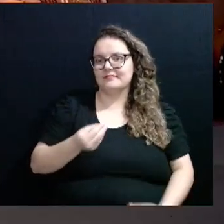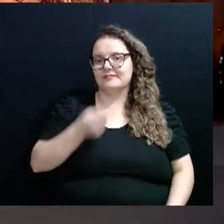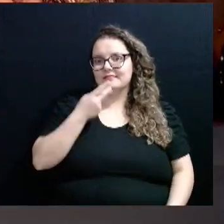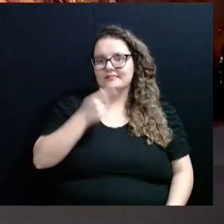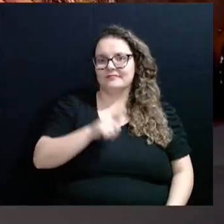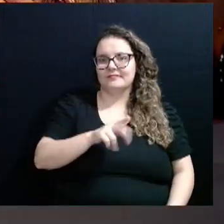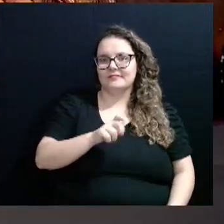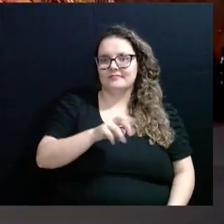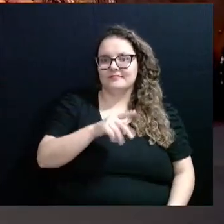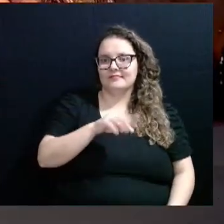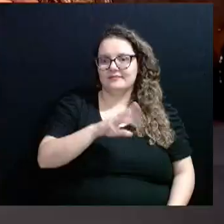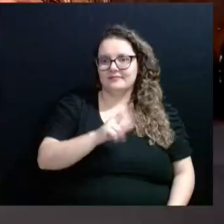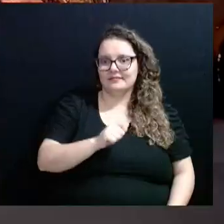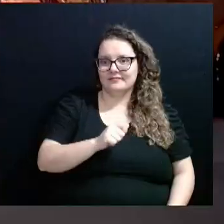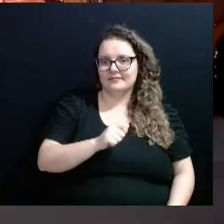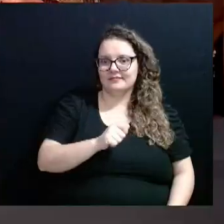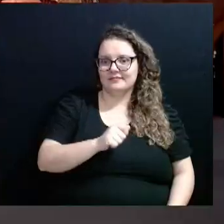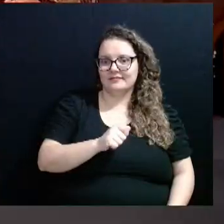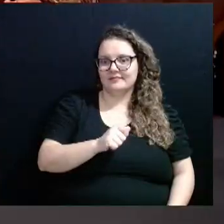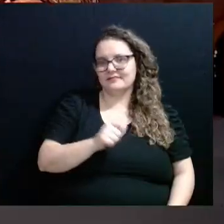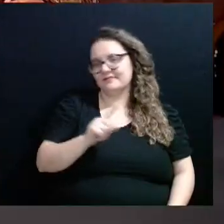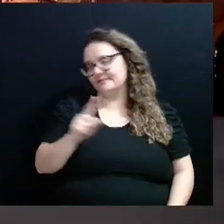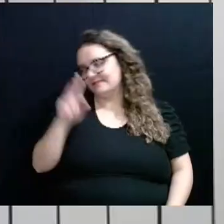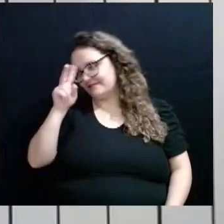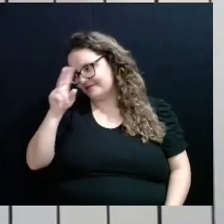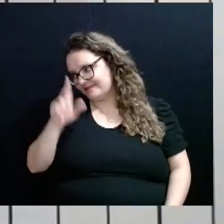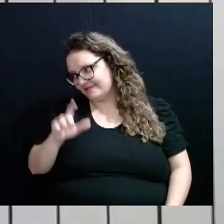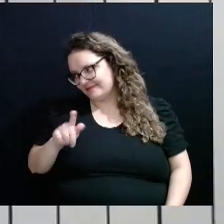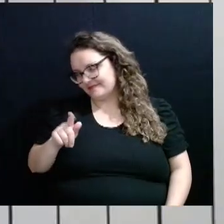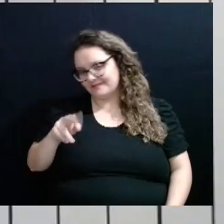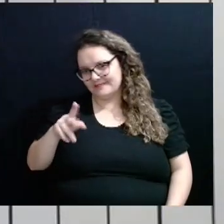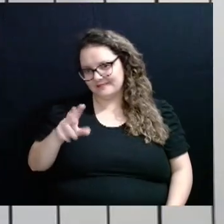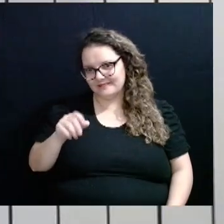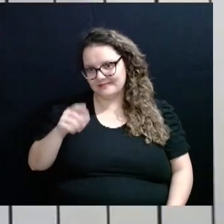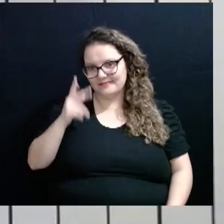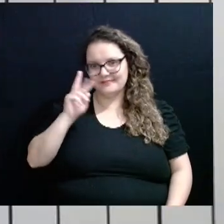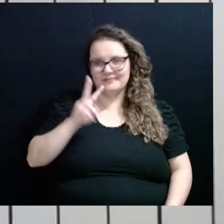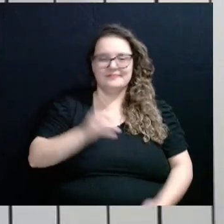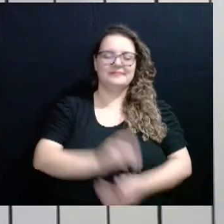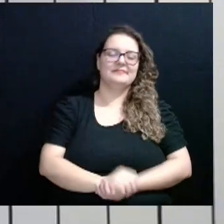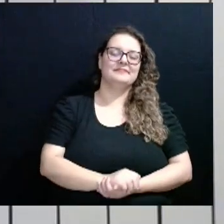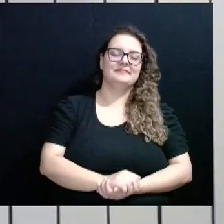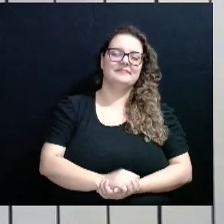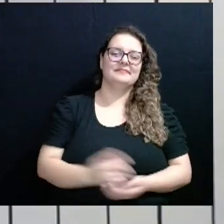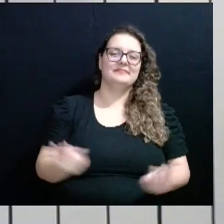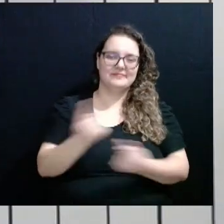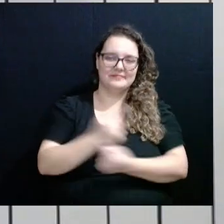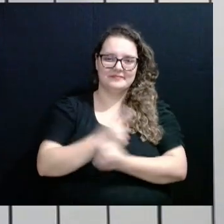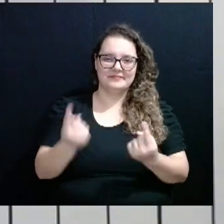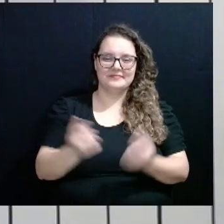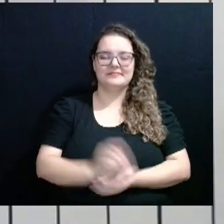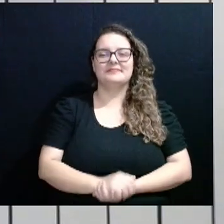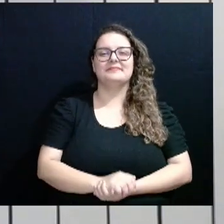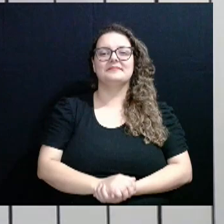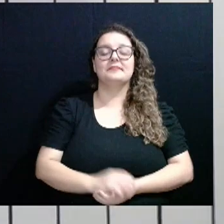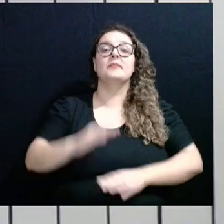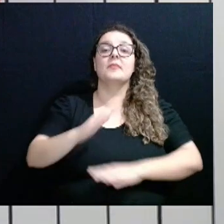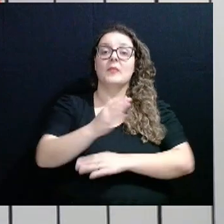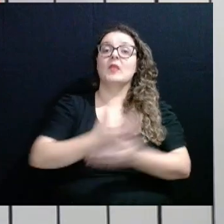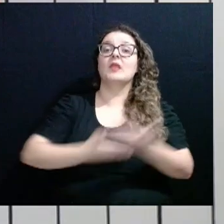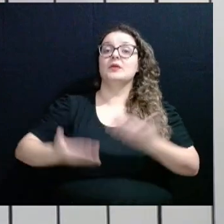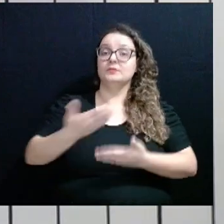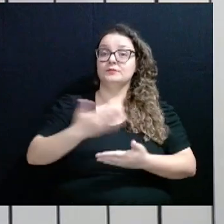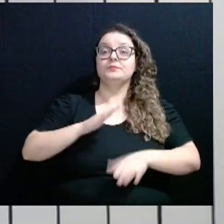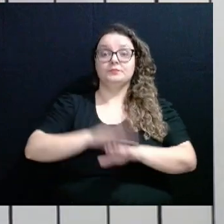da Maria Helena e nem olhar para a Maria Helena e não lembrar da Guardinha. Não tem como. E olha só, o Câmara Integrada, atividade organizada